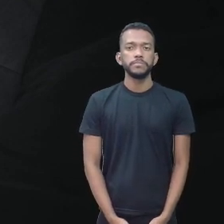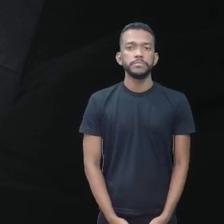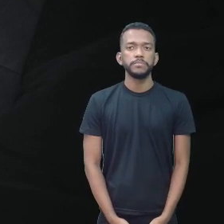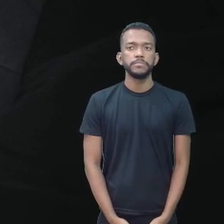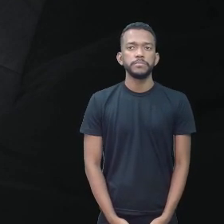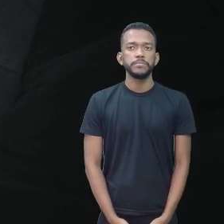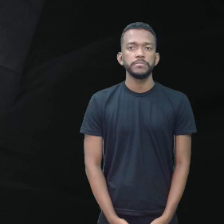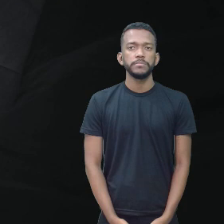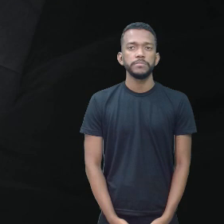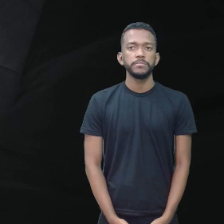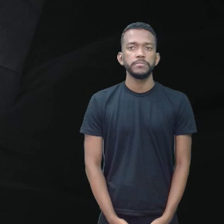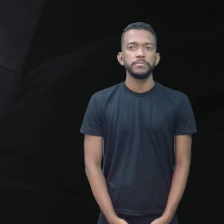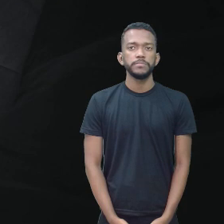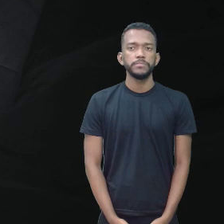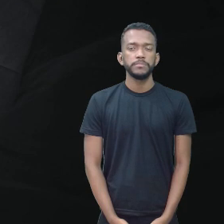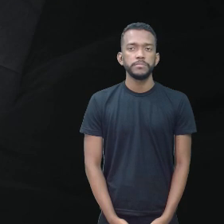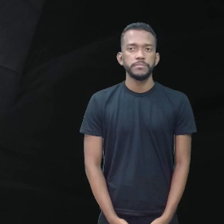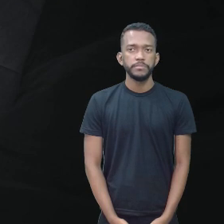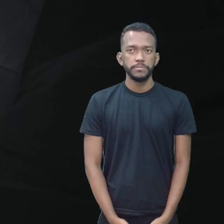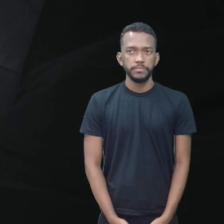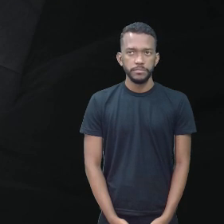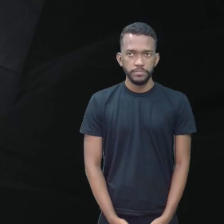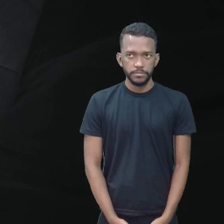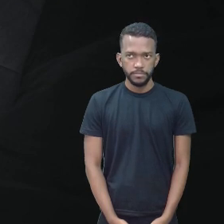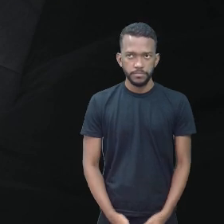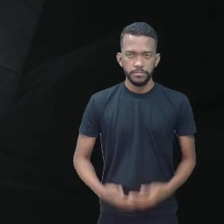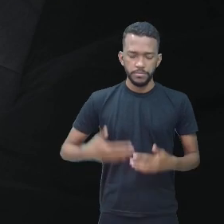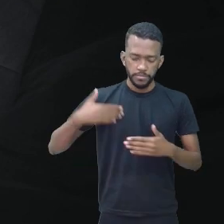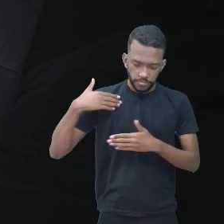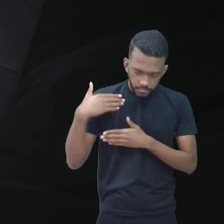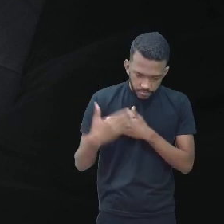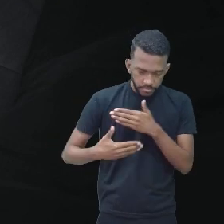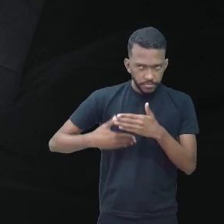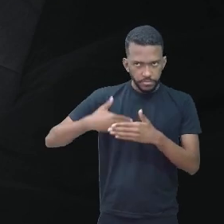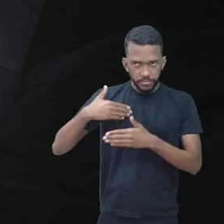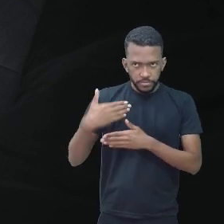E o slide, sim, ao pé de muita lauda